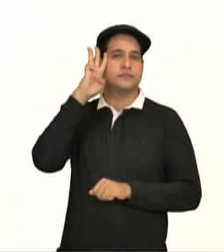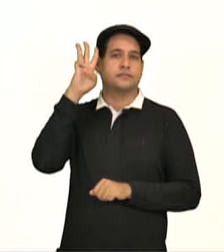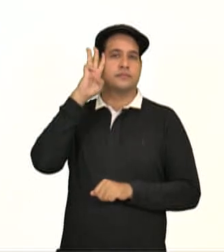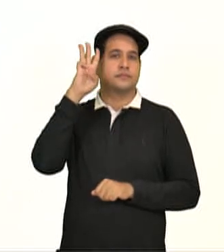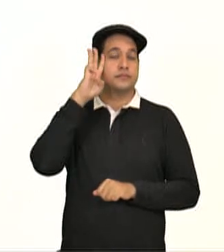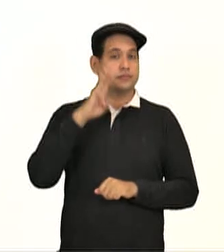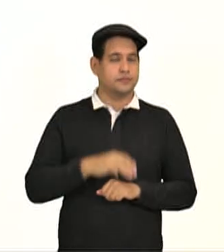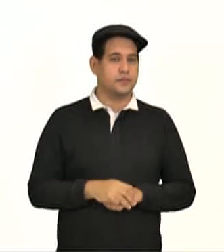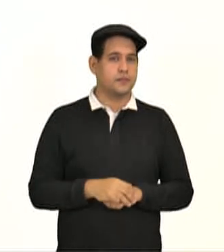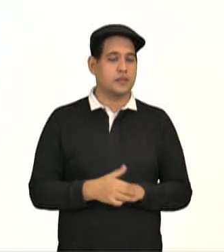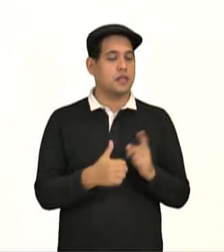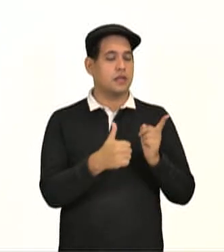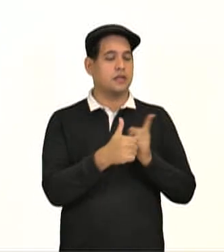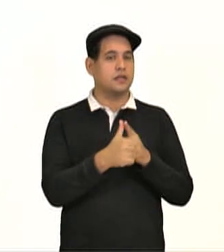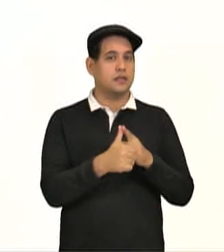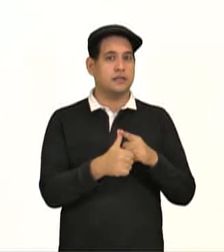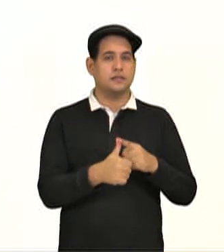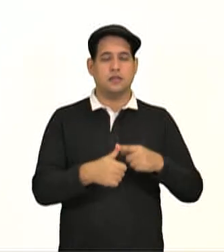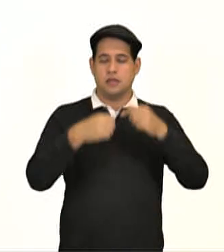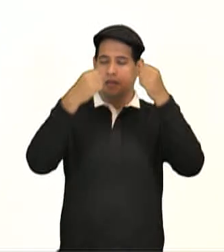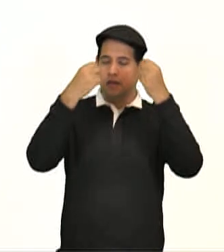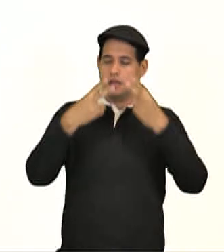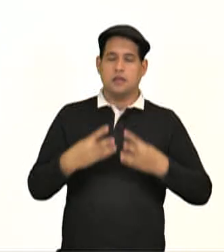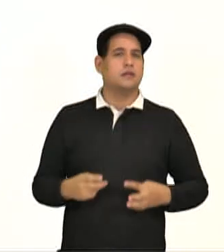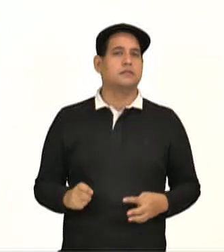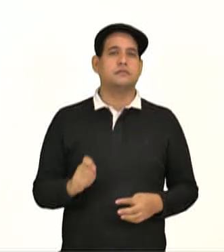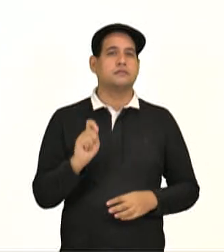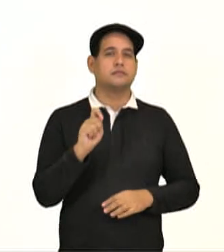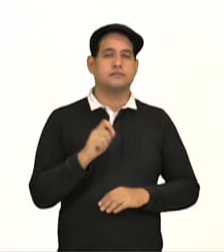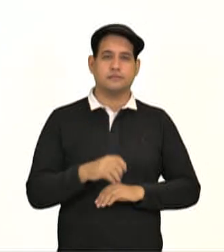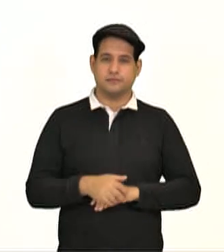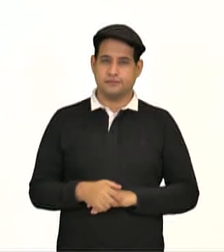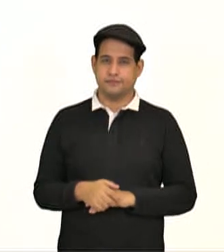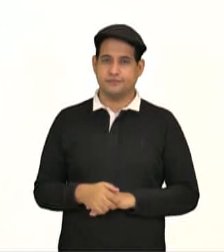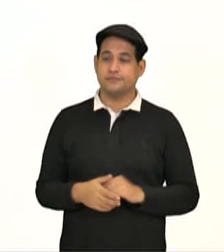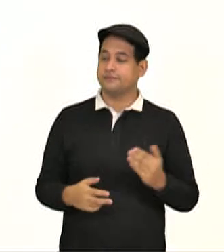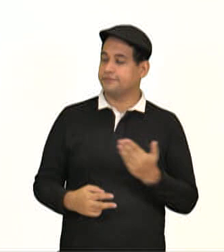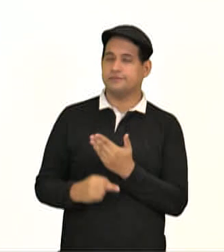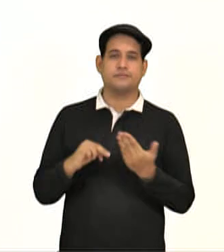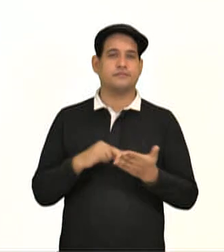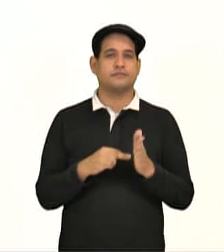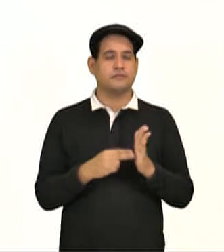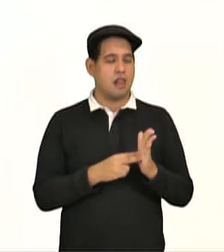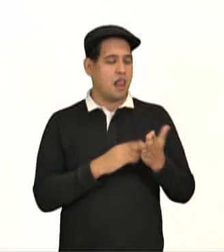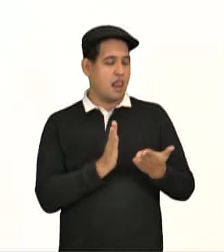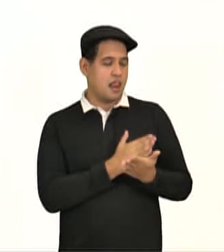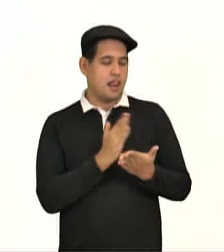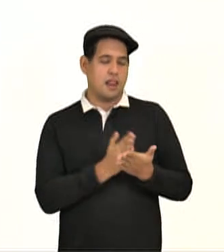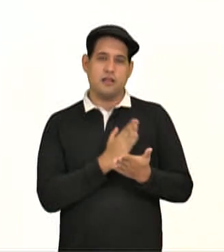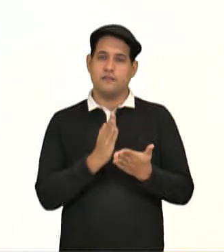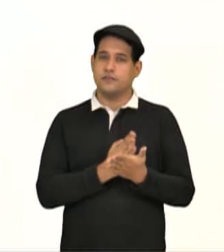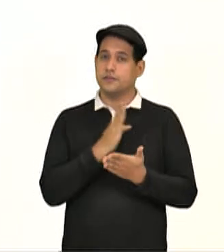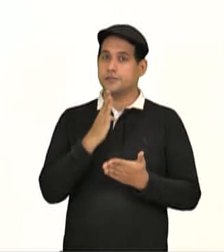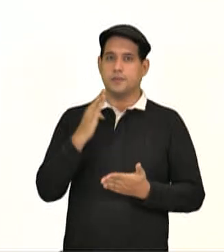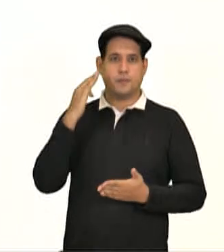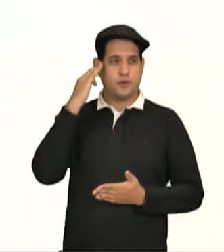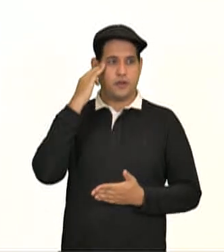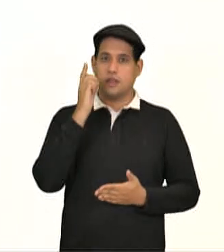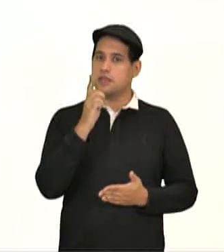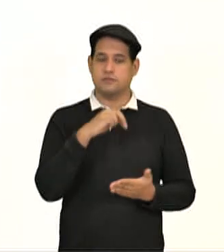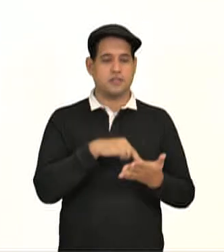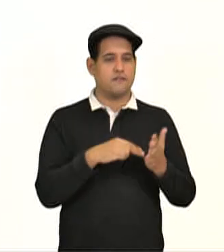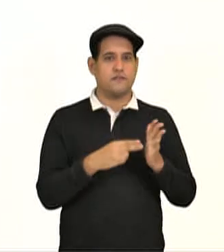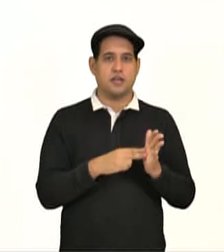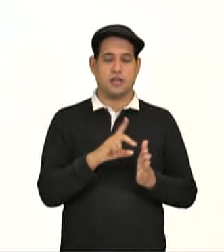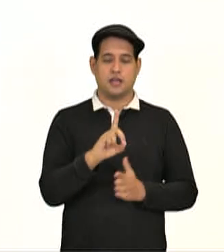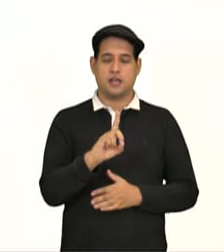Em primeiro lugar, quero esclarecer uma coisa. Isto é um livro de memórias, não um diário.